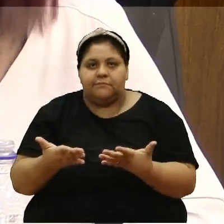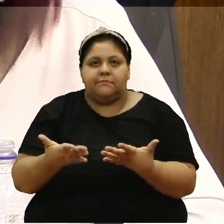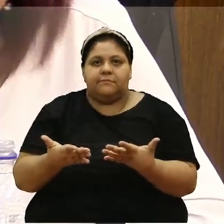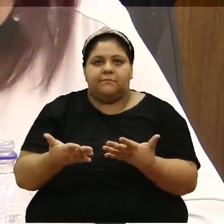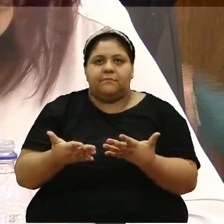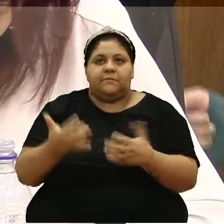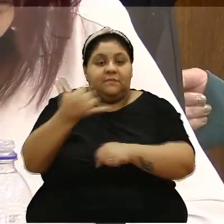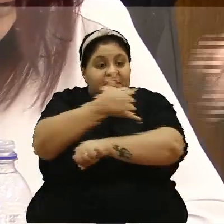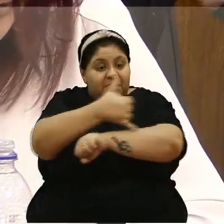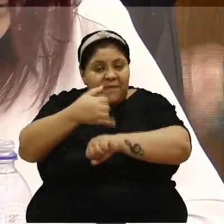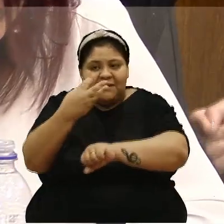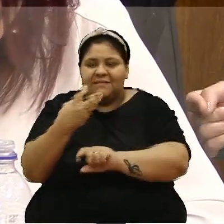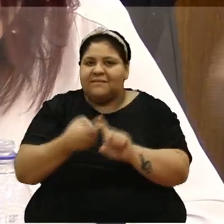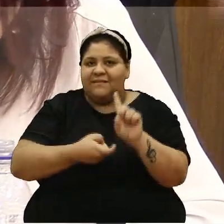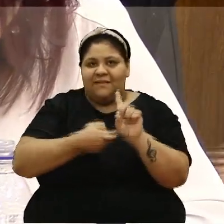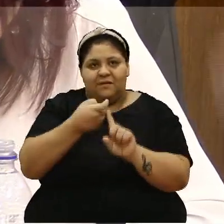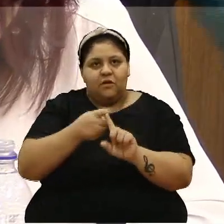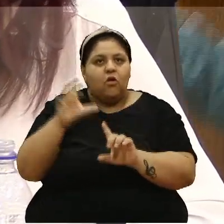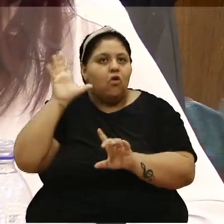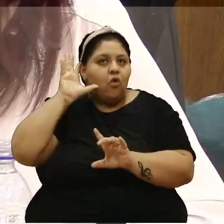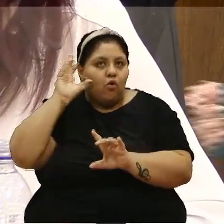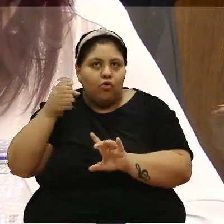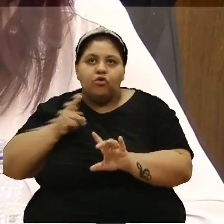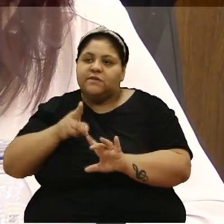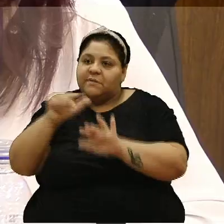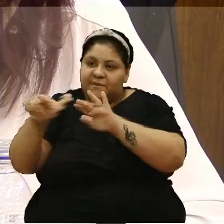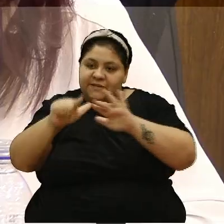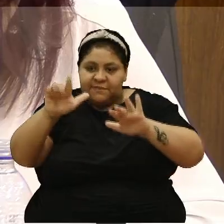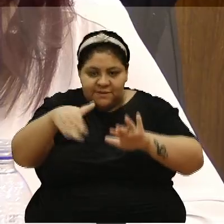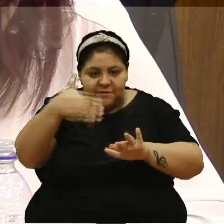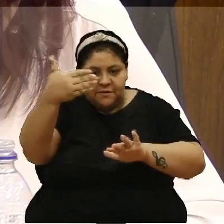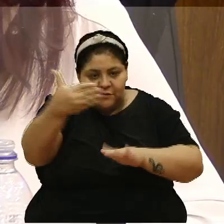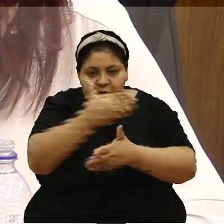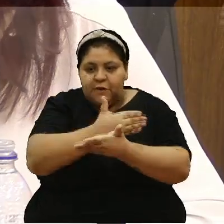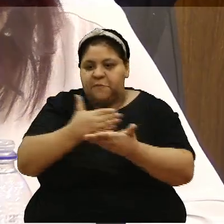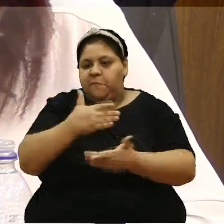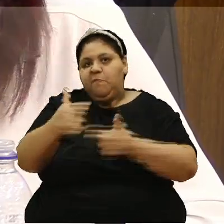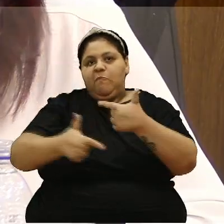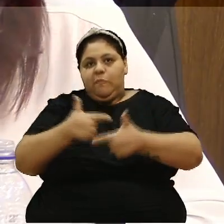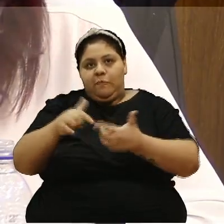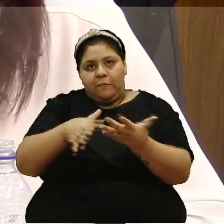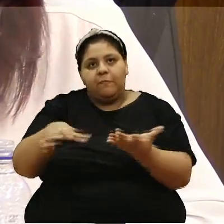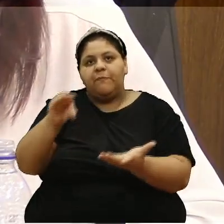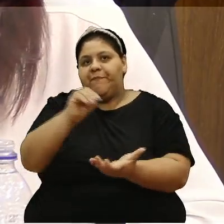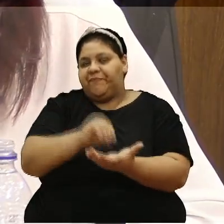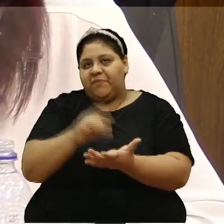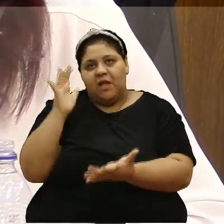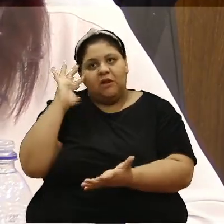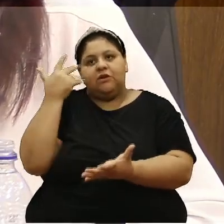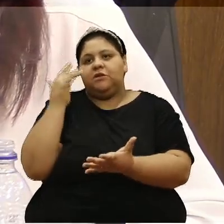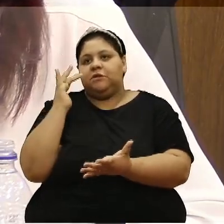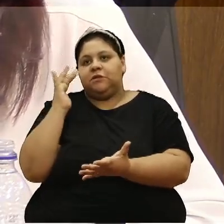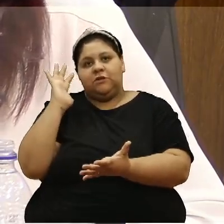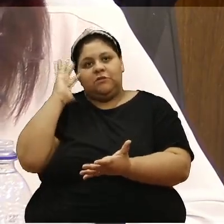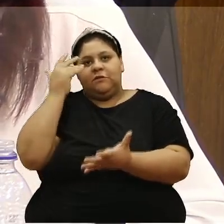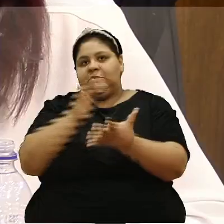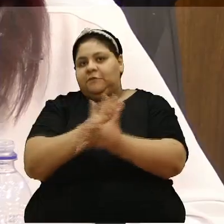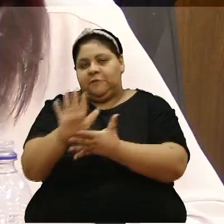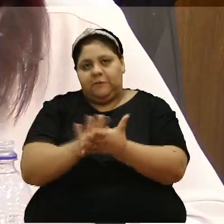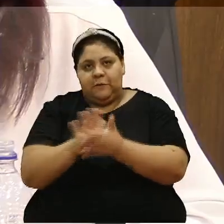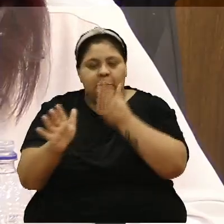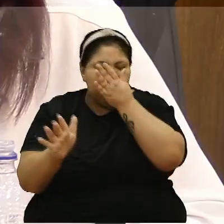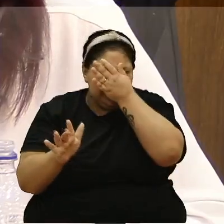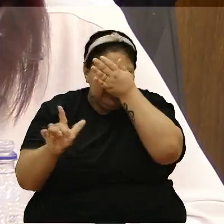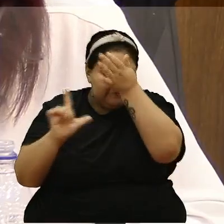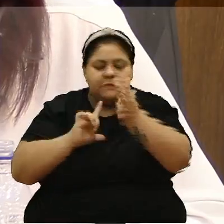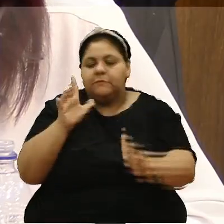passa 3 meses ouvindo que é sempre na semana seguinte que vai se solucionar e a solução nunca chega. Então a gente tem uma morosidade que